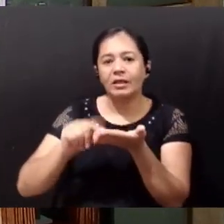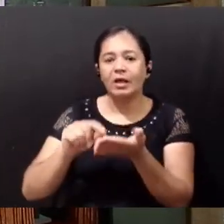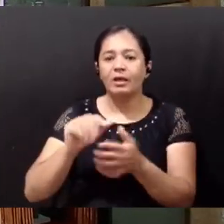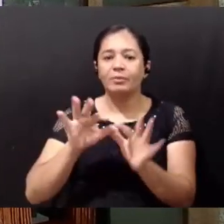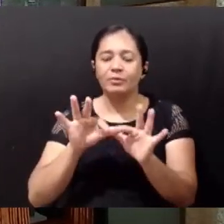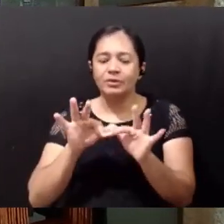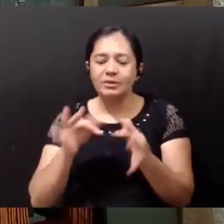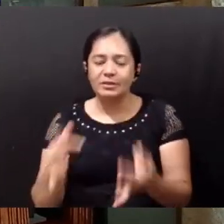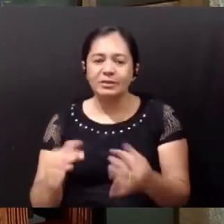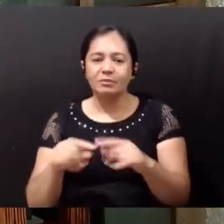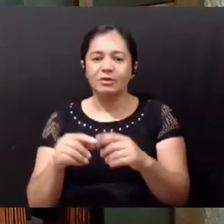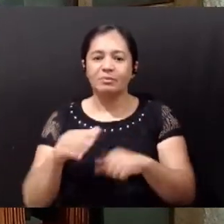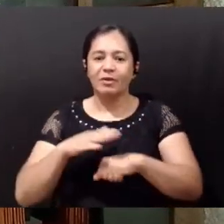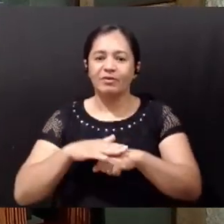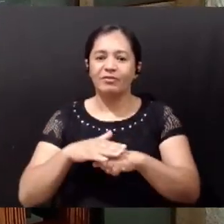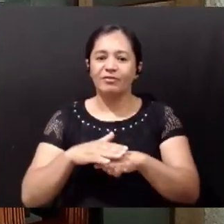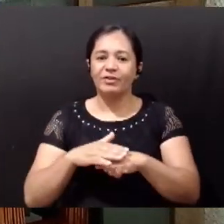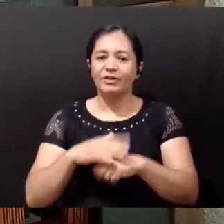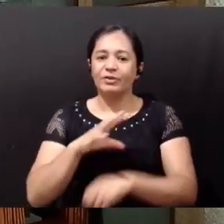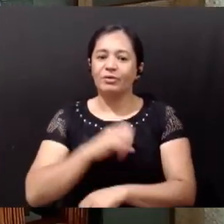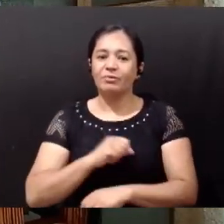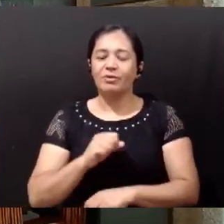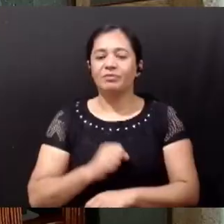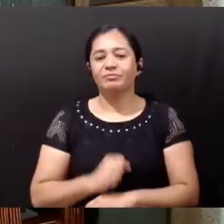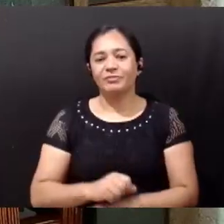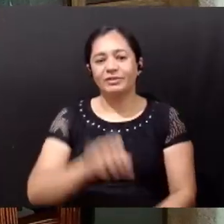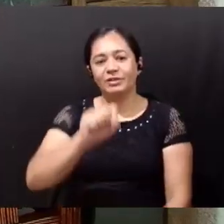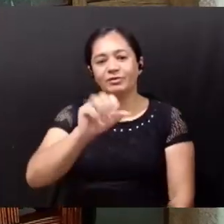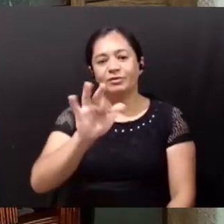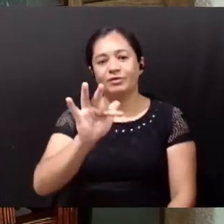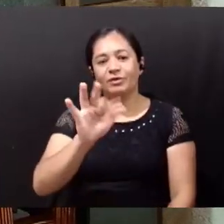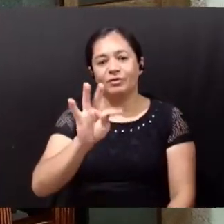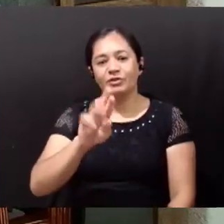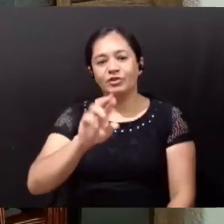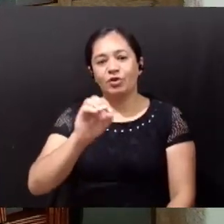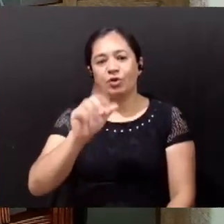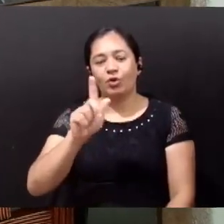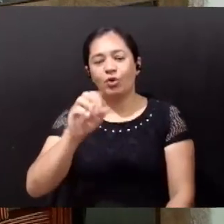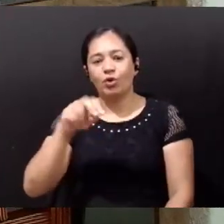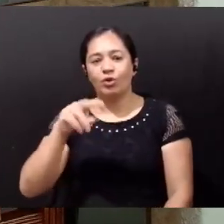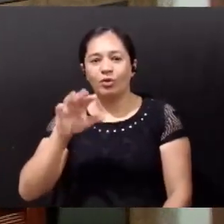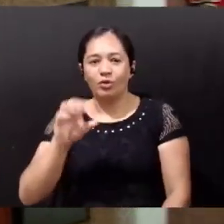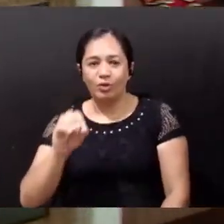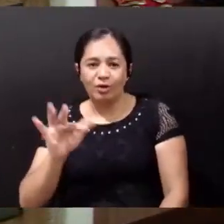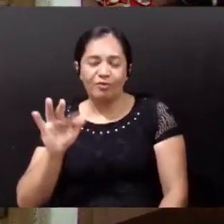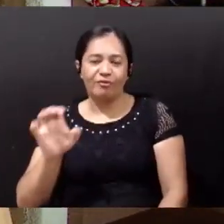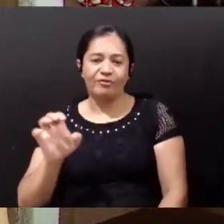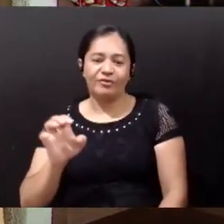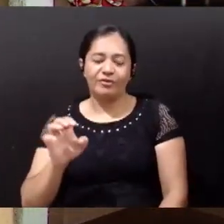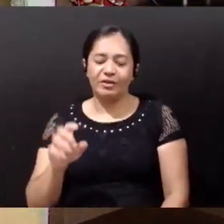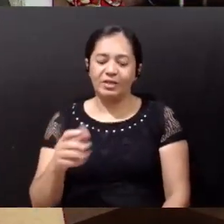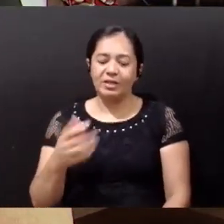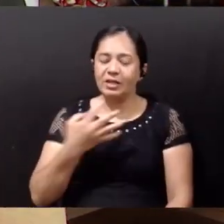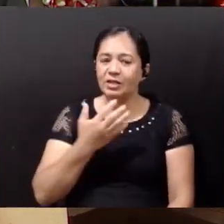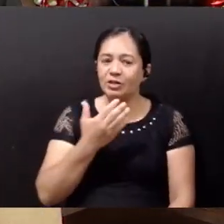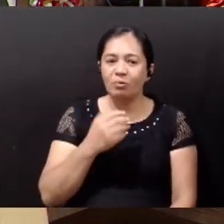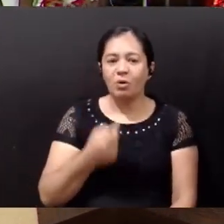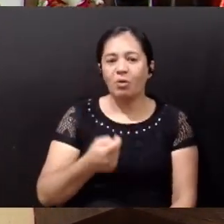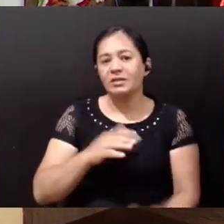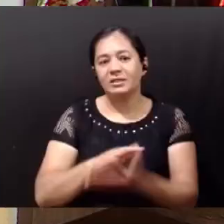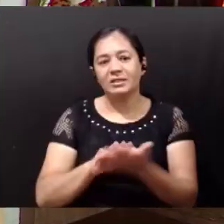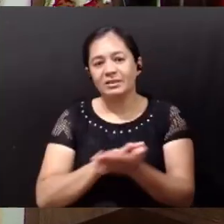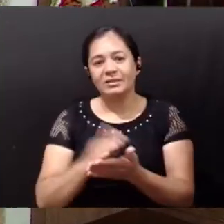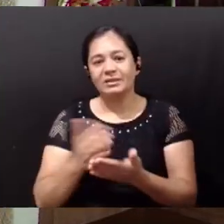vai ser um estrogonofe, que é um prato que eles não têm acesso, né, durante o ano, tal. Ninguém serve o estrogonofe para